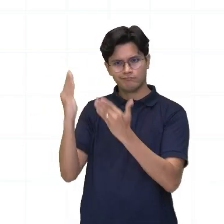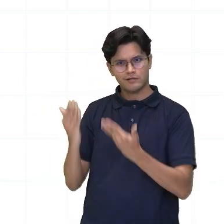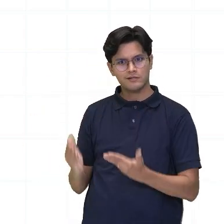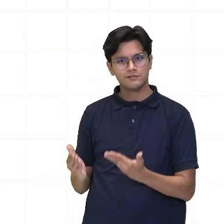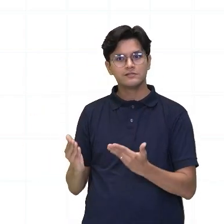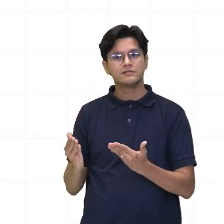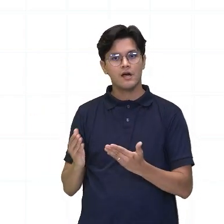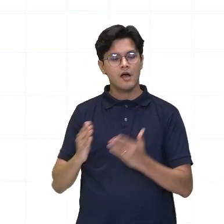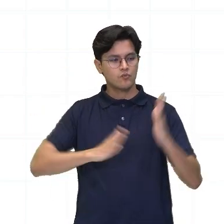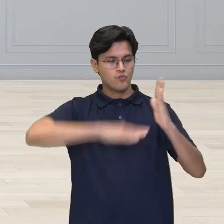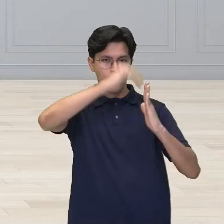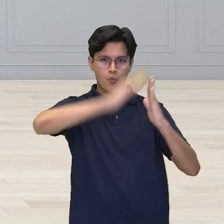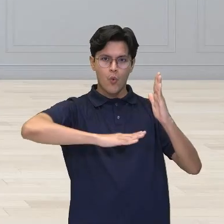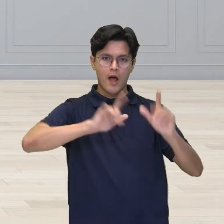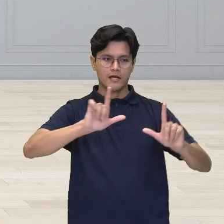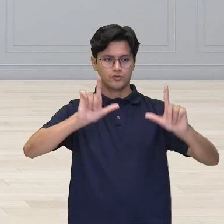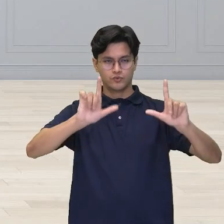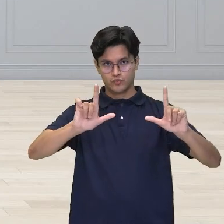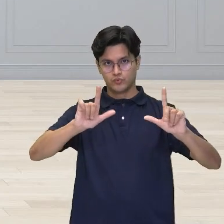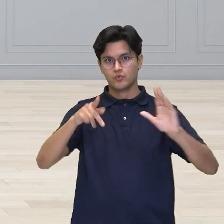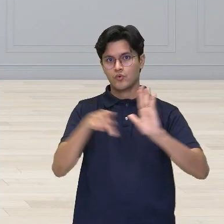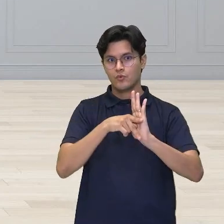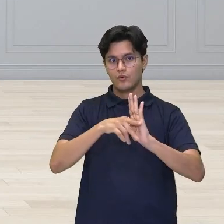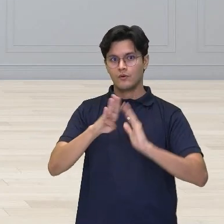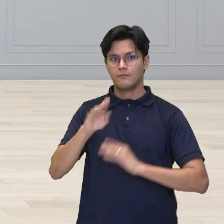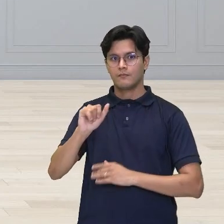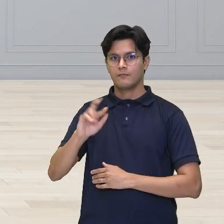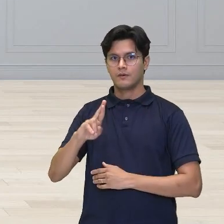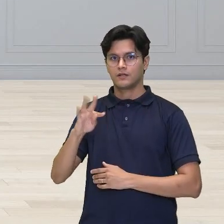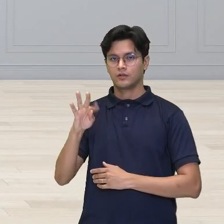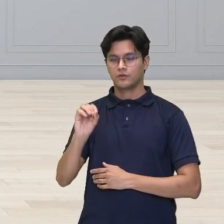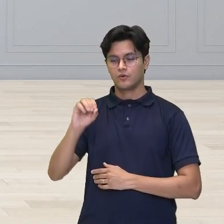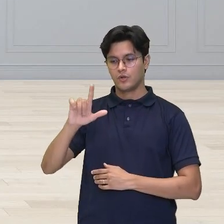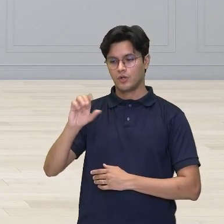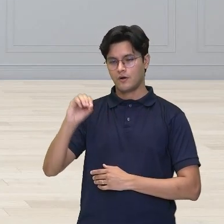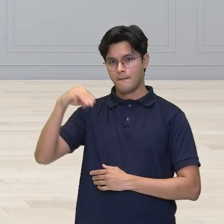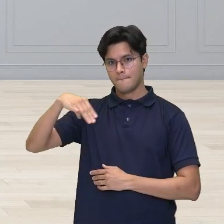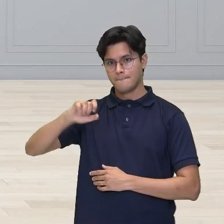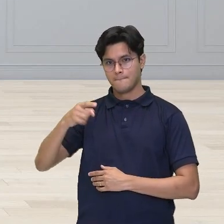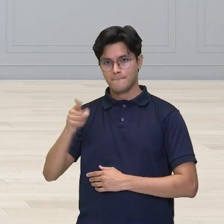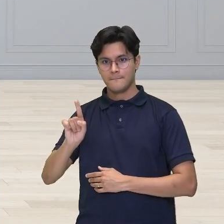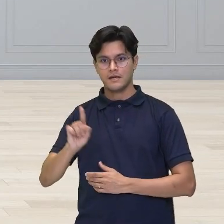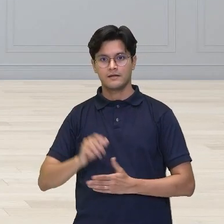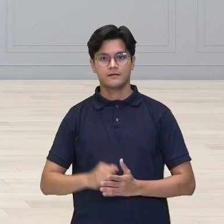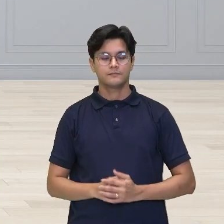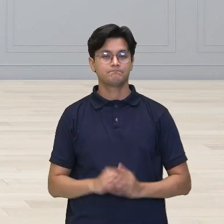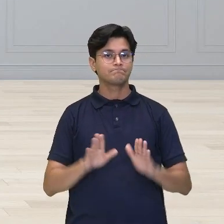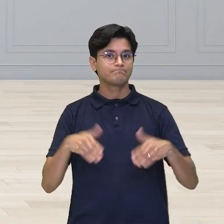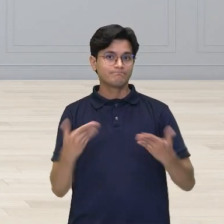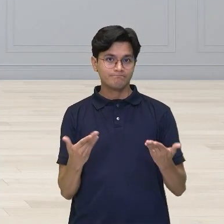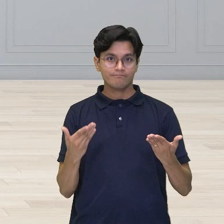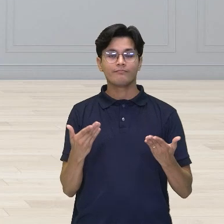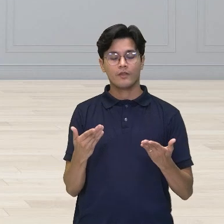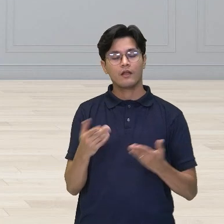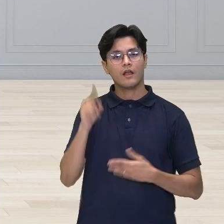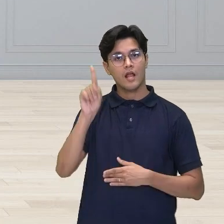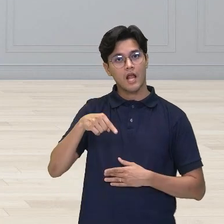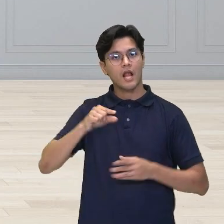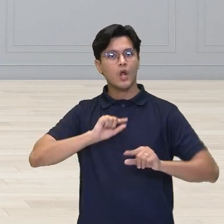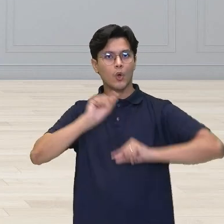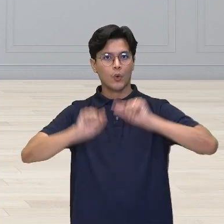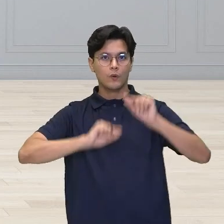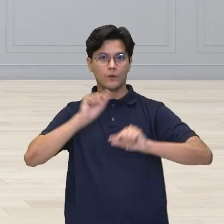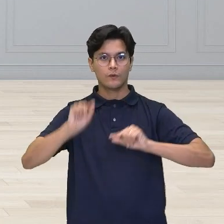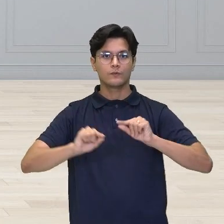aí de Bartolomé Esteban. Então, esse aí trata-se do Jovem